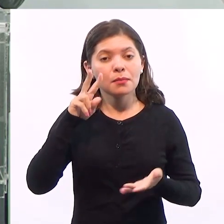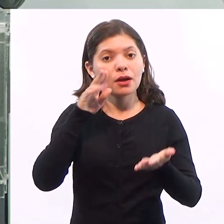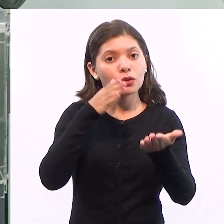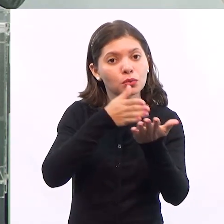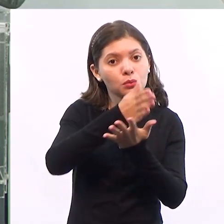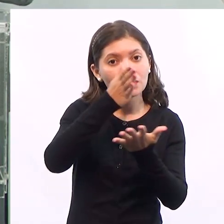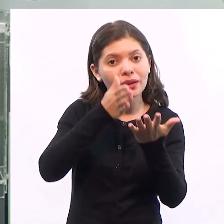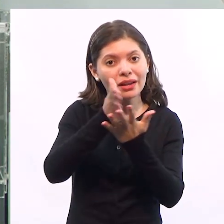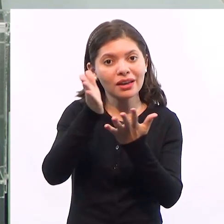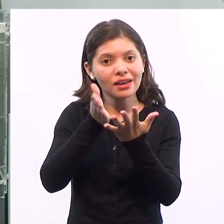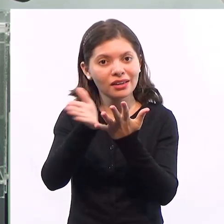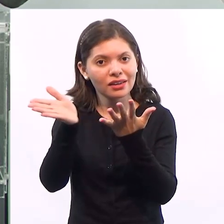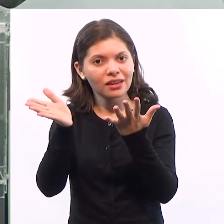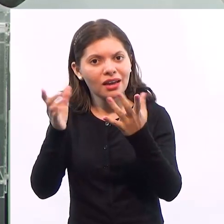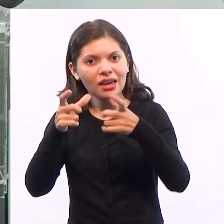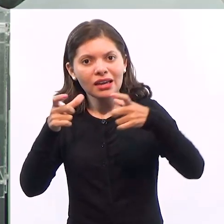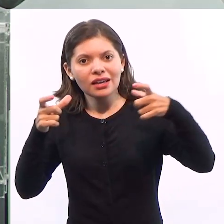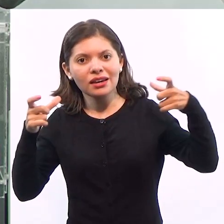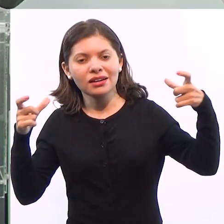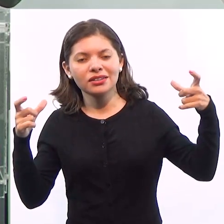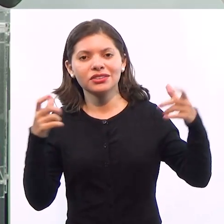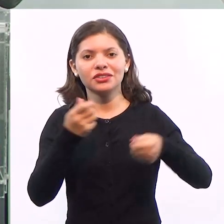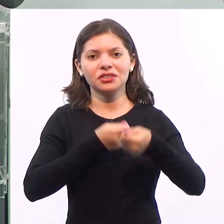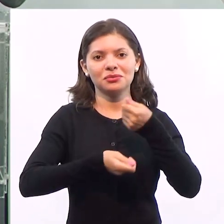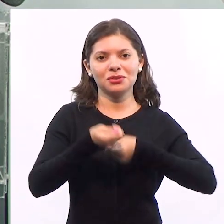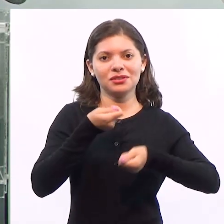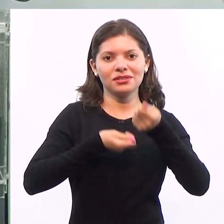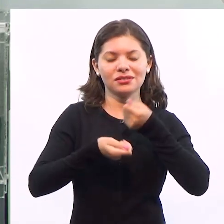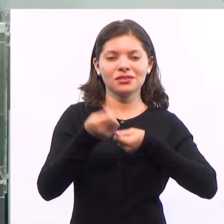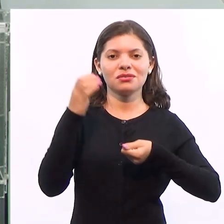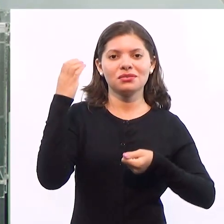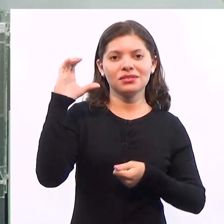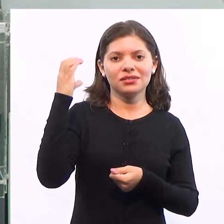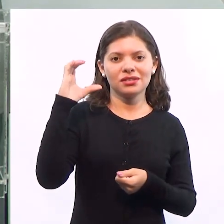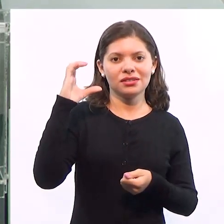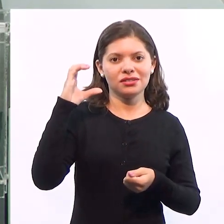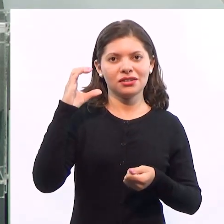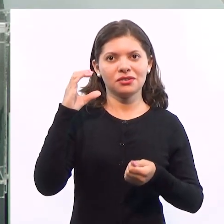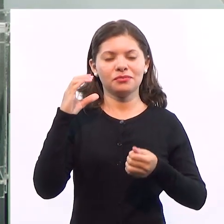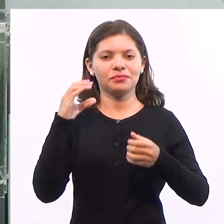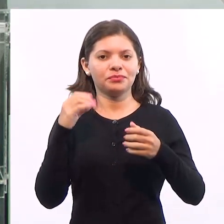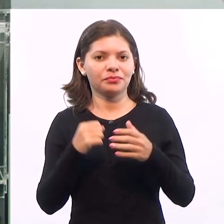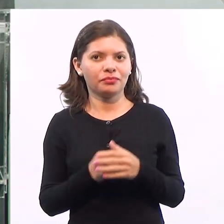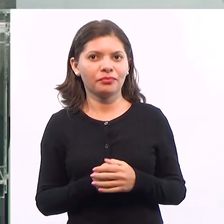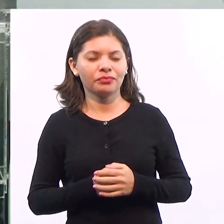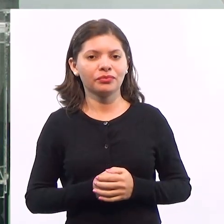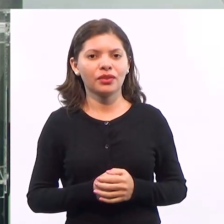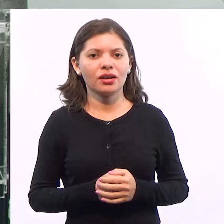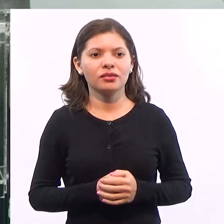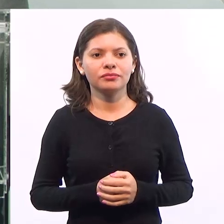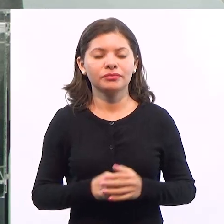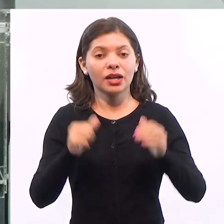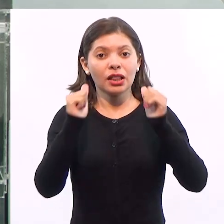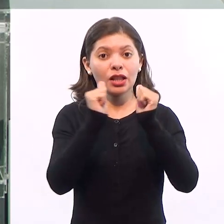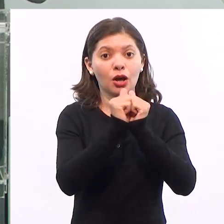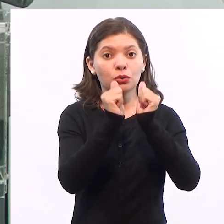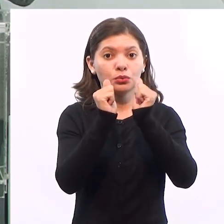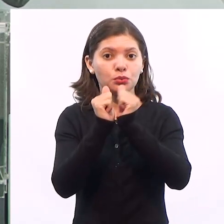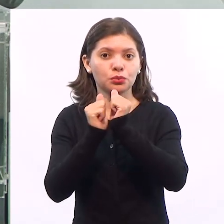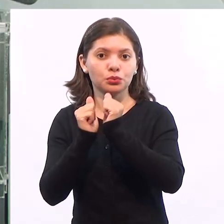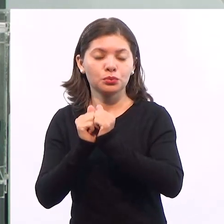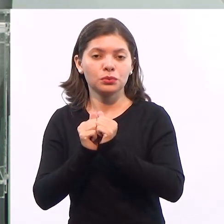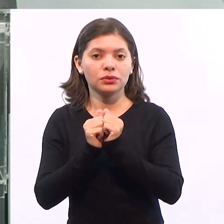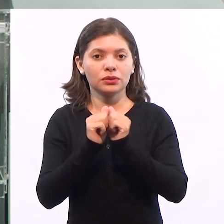do leque? Ele abre um leque muito grande na qual a administração como ciência vai se interligando a outras ciências,